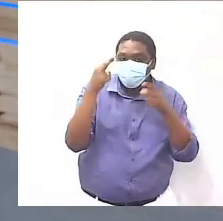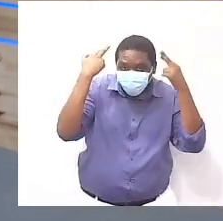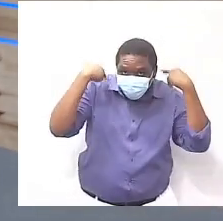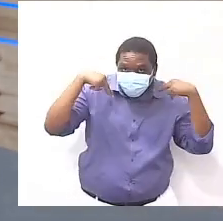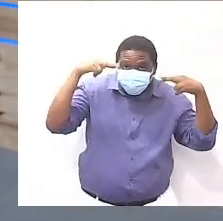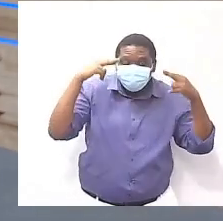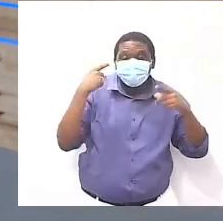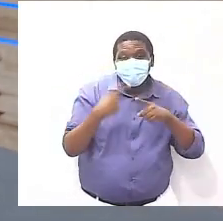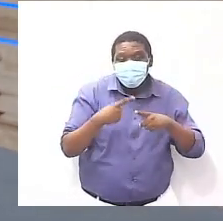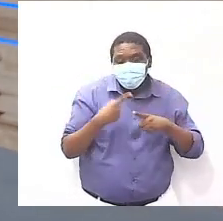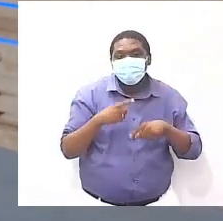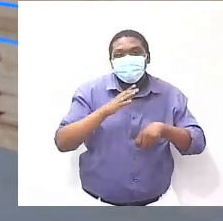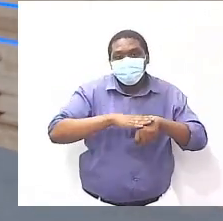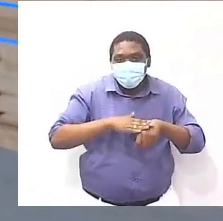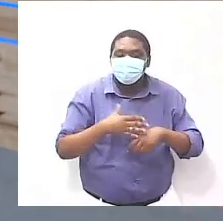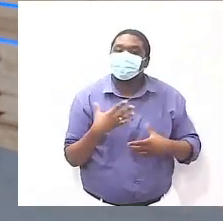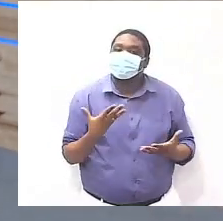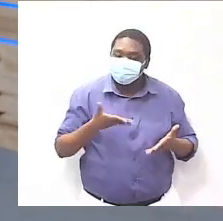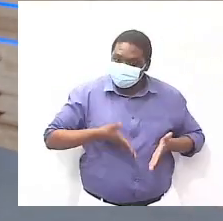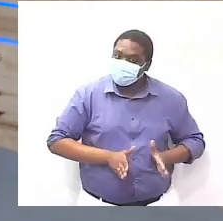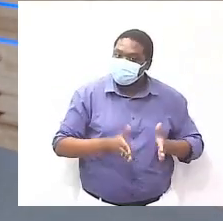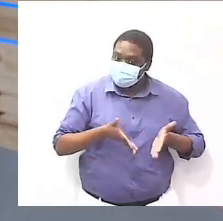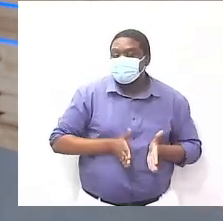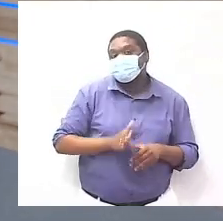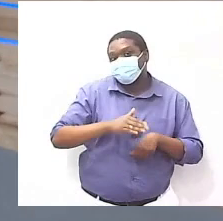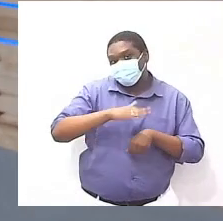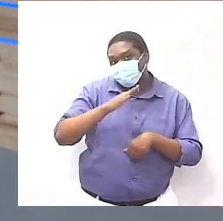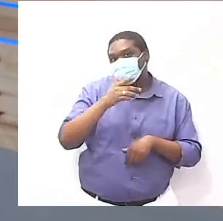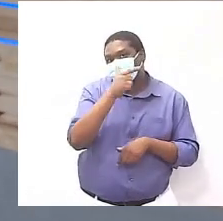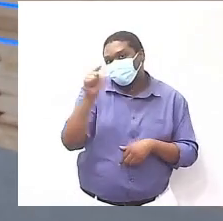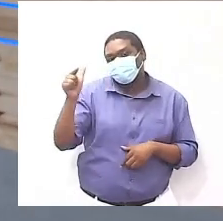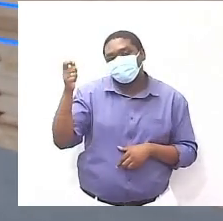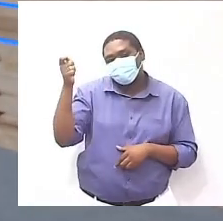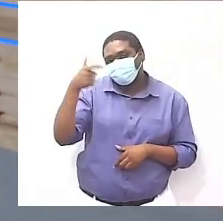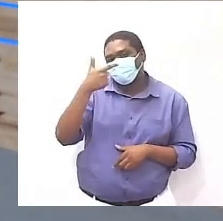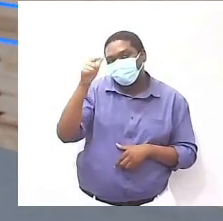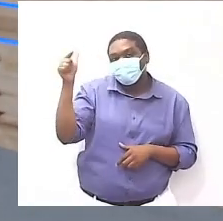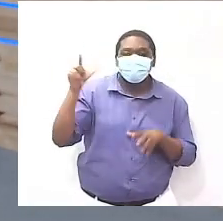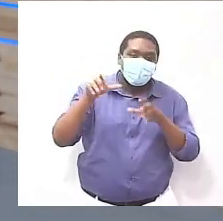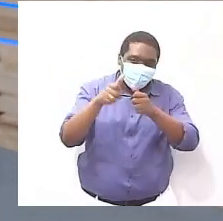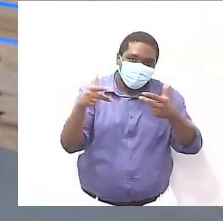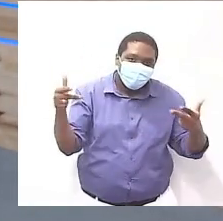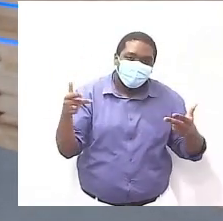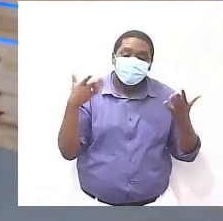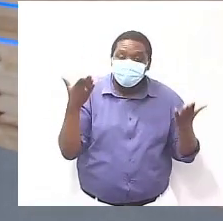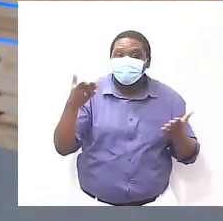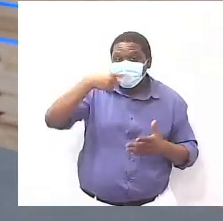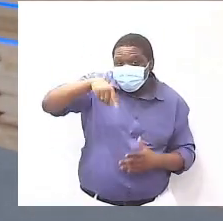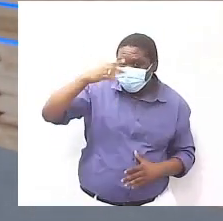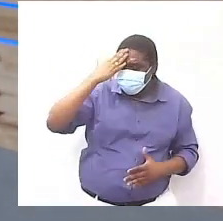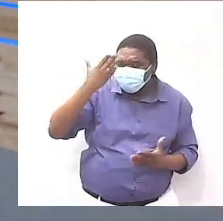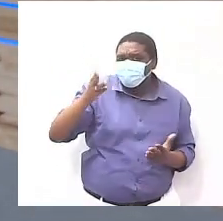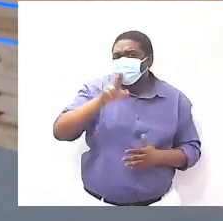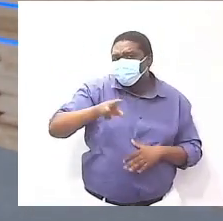ciclo, né, de reprodução é bem menor do que outros animais. Começaram a entender aí o uso